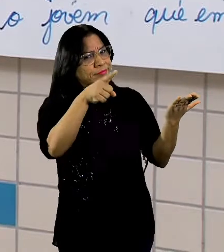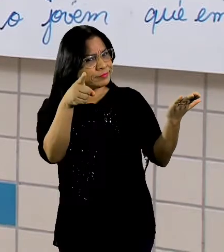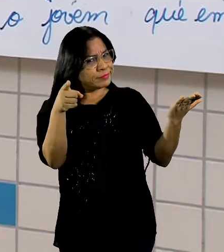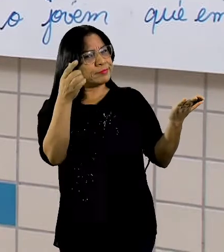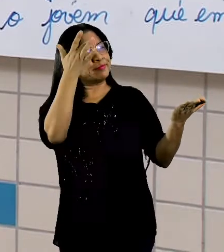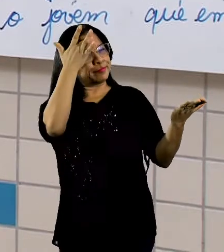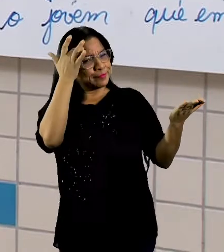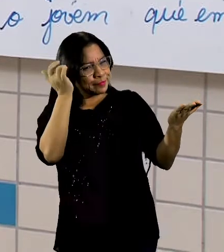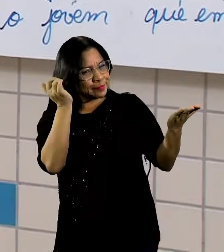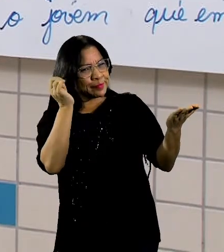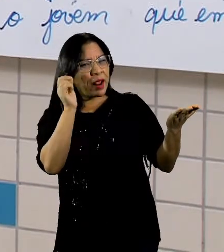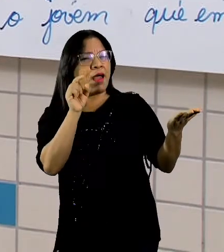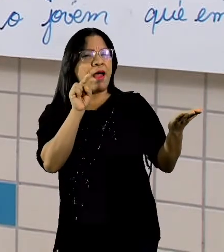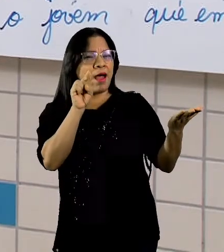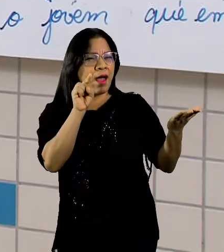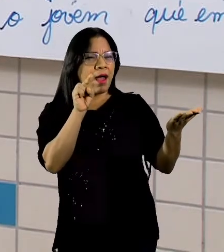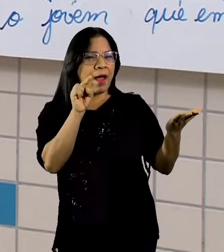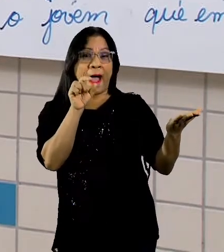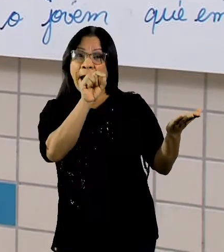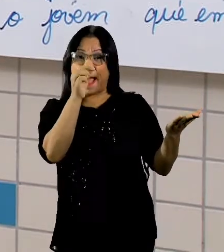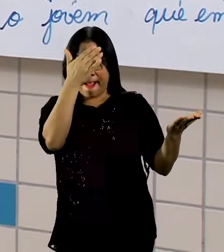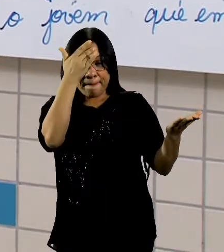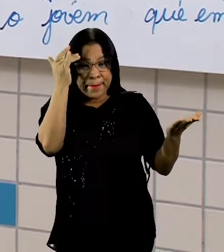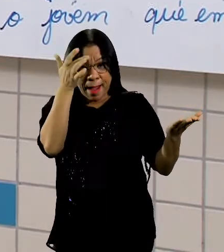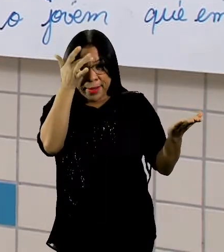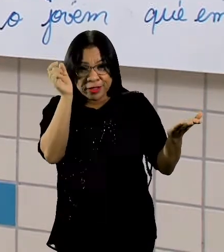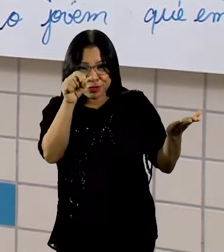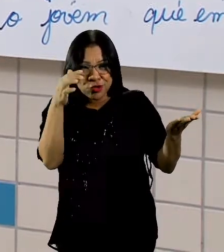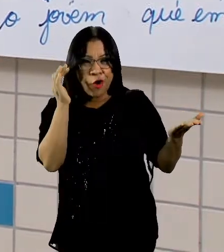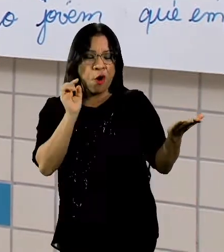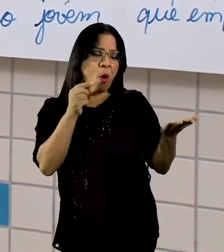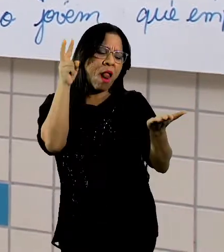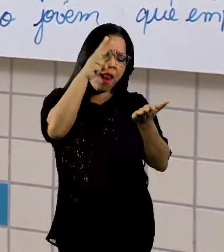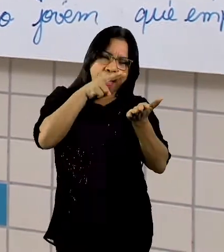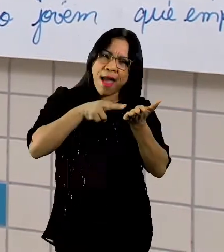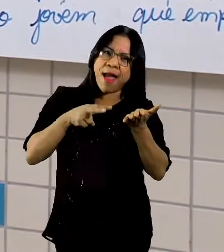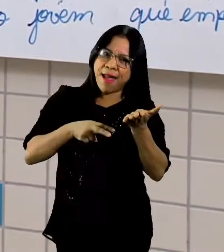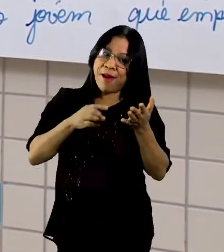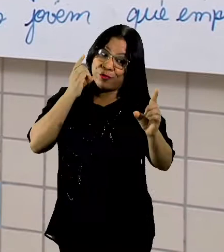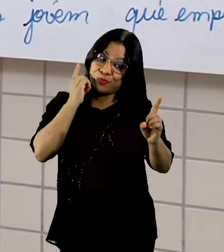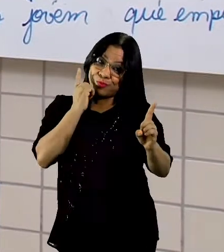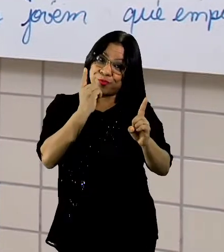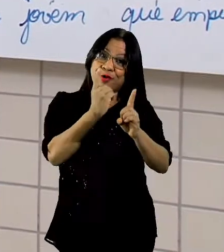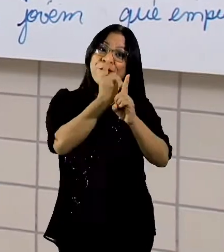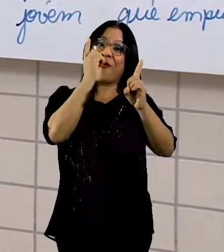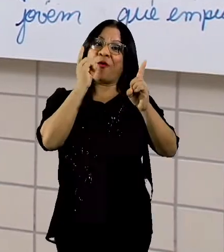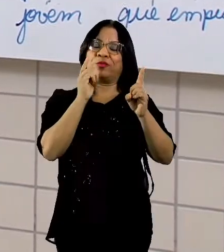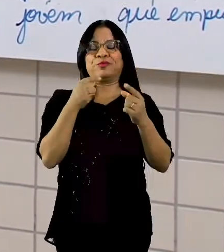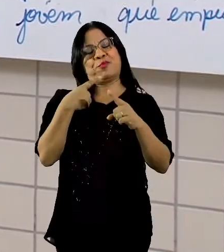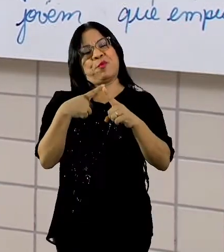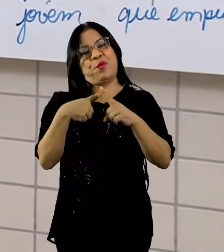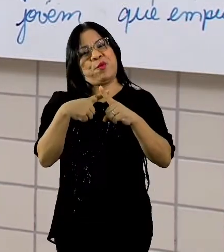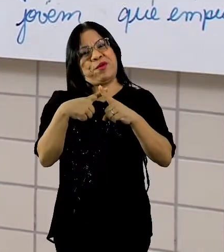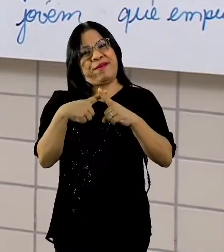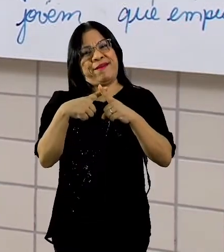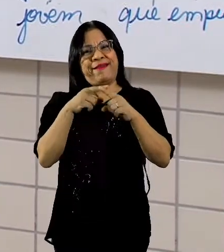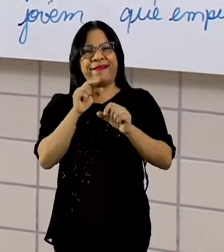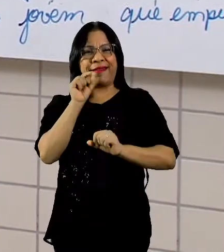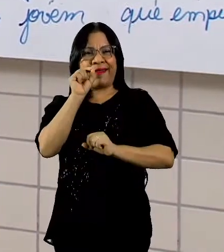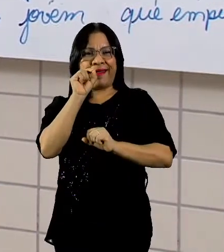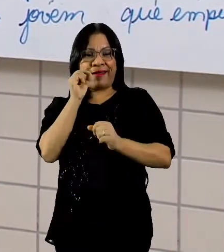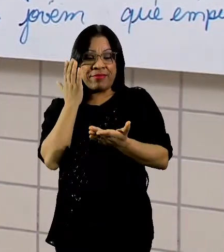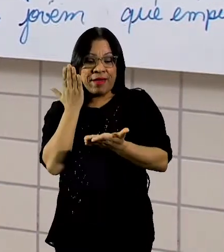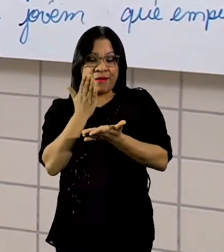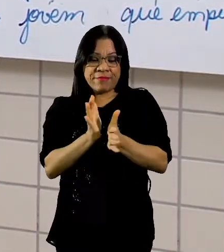certeza já sabe o final da história, porque o desfecho é o final da história.